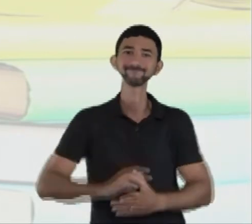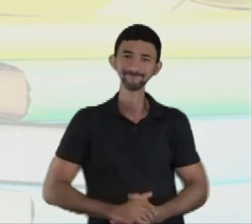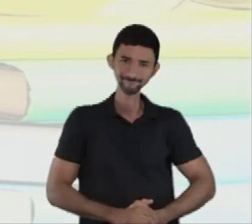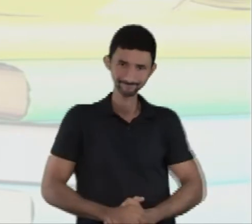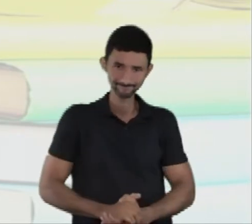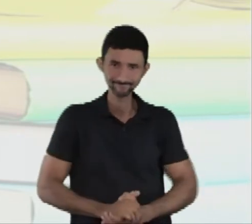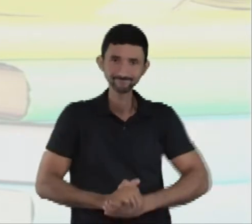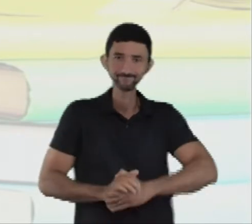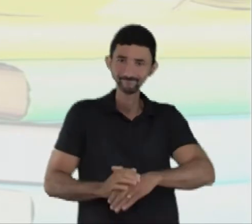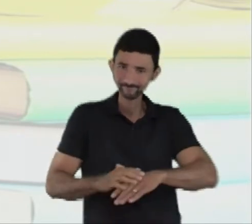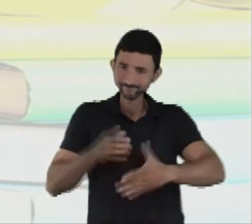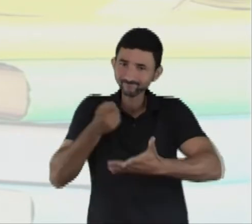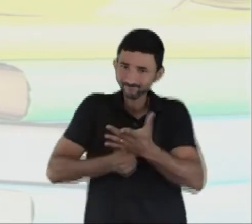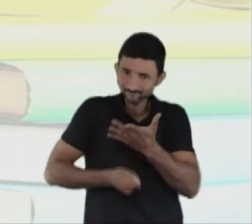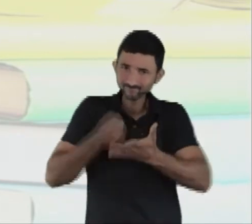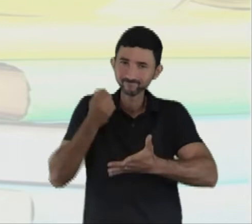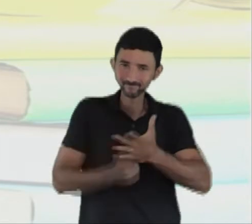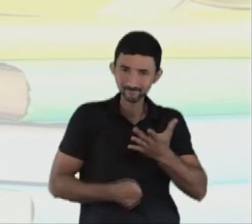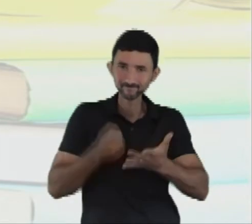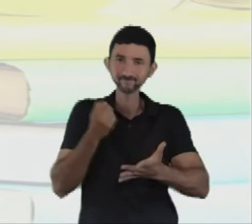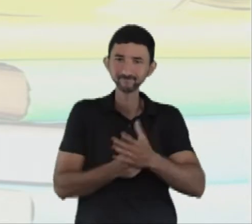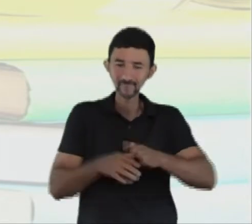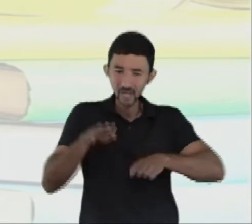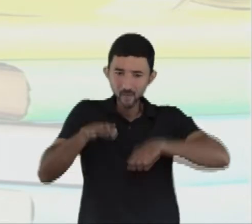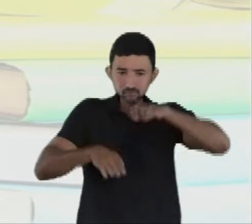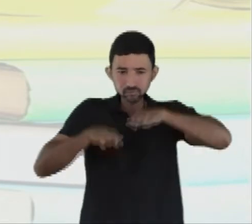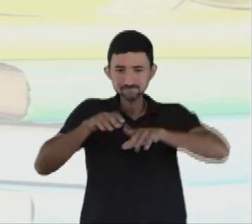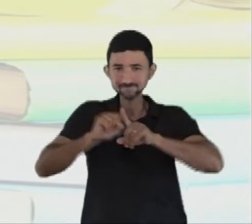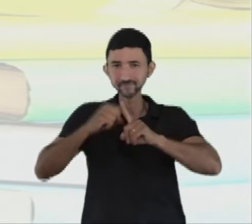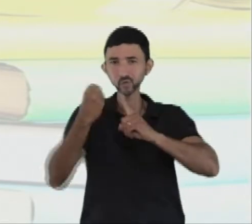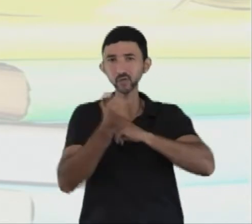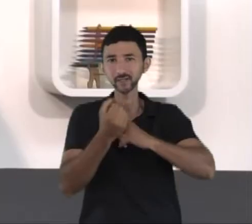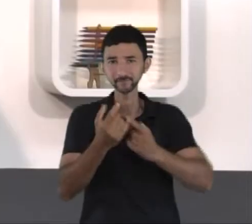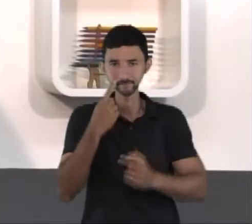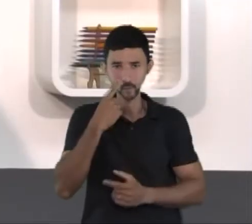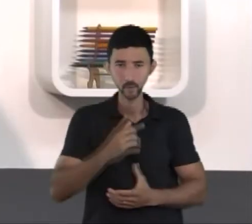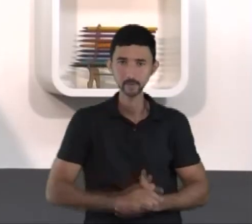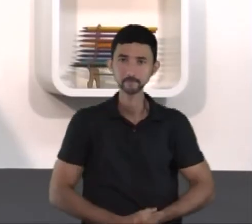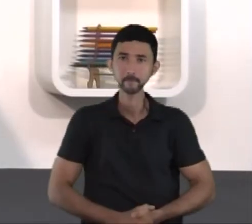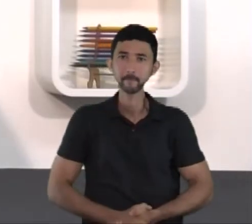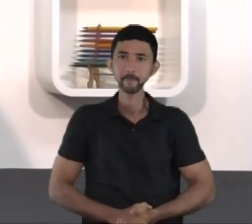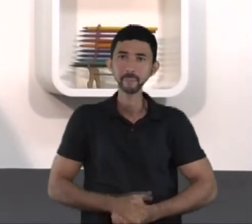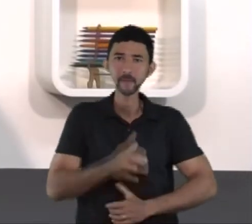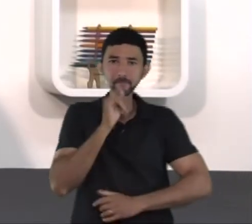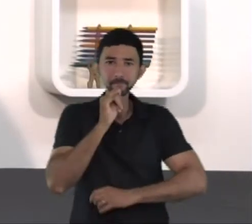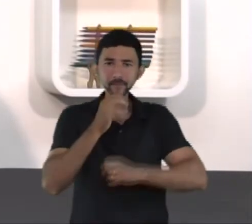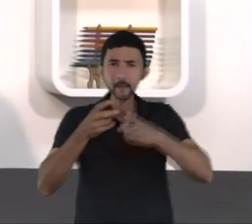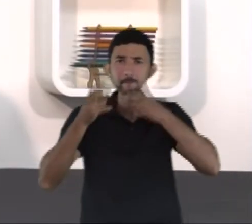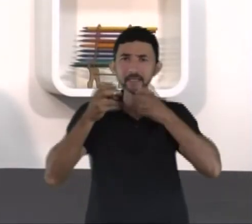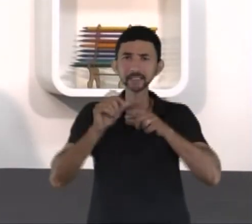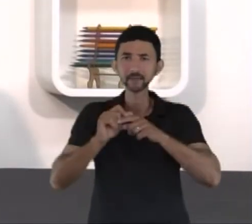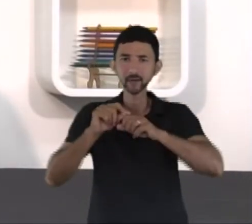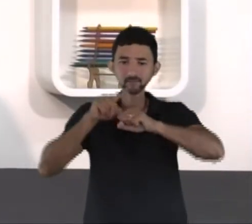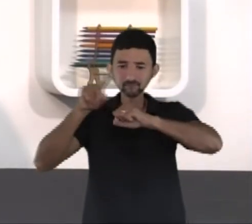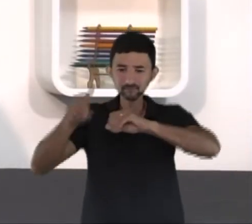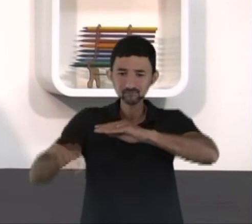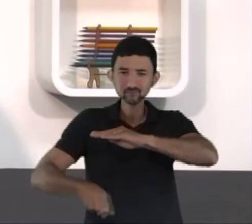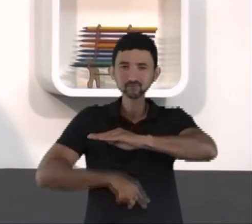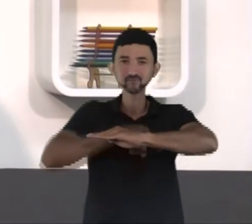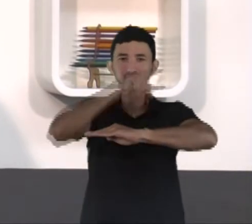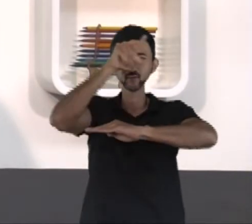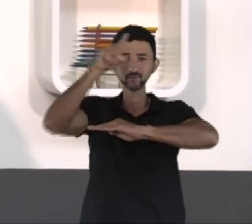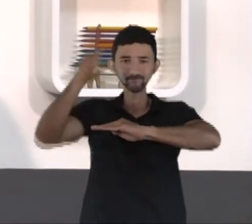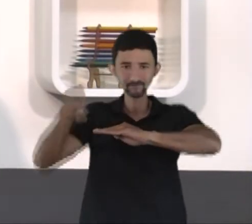baseado em mais exploração, em mais desigualdade social. Olha aqui, gente. Percebam, é um círculo